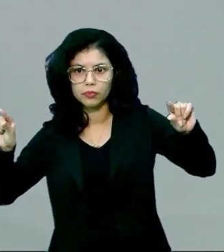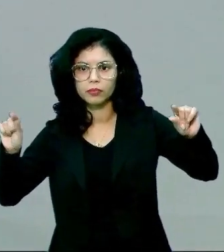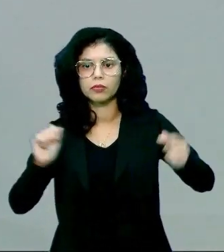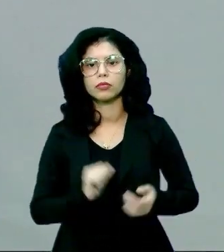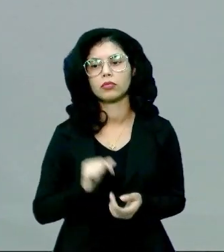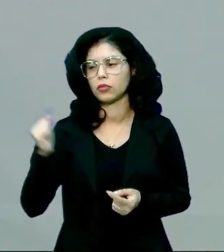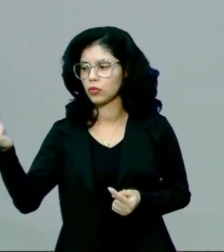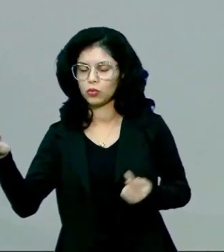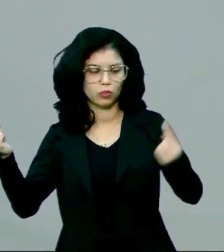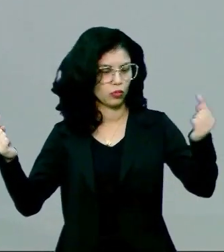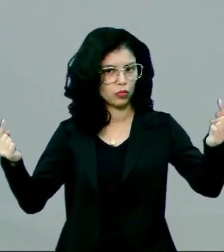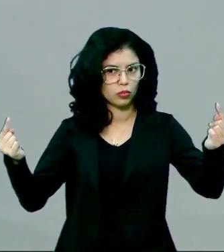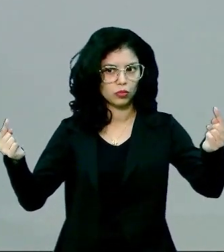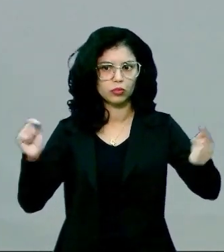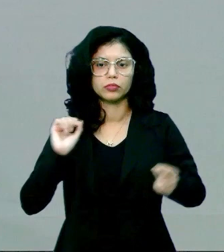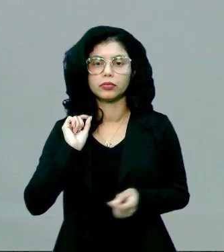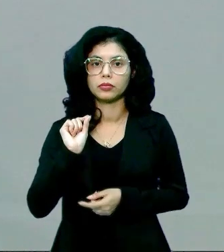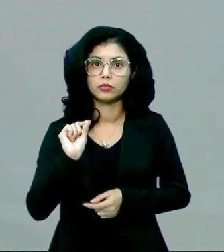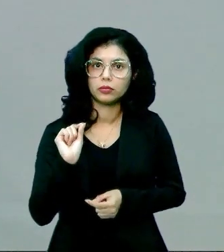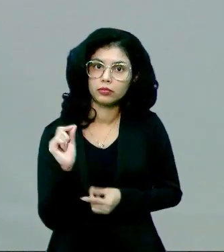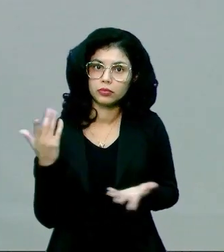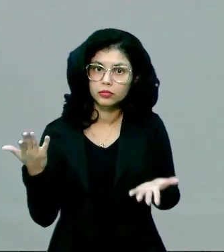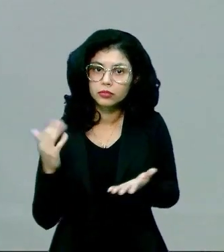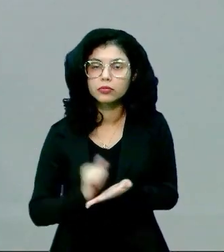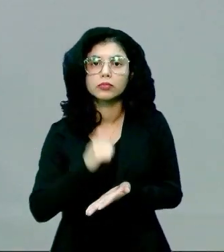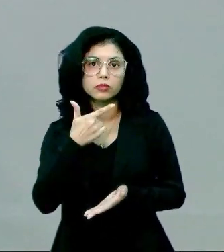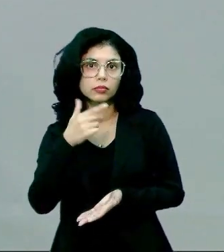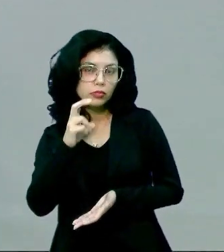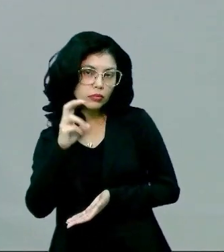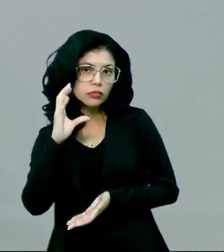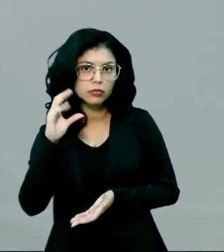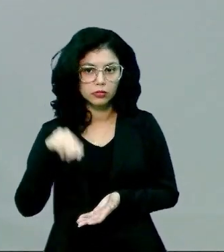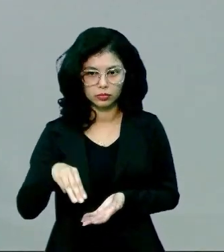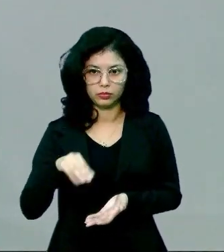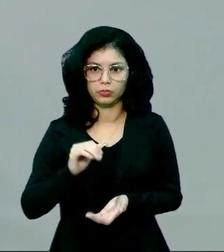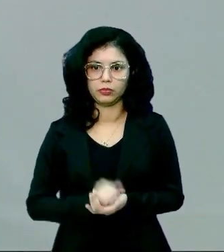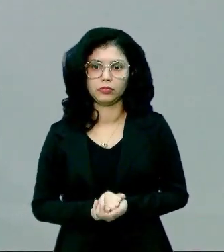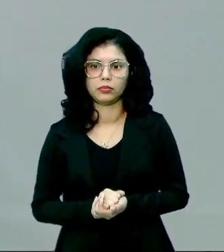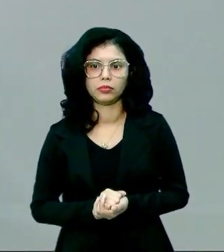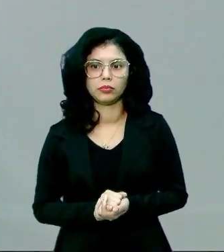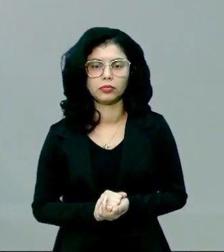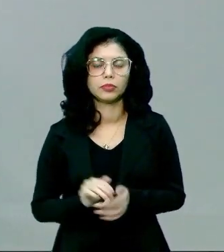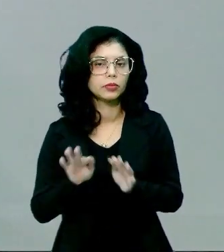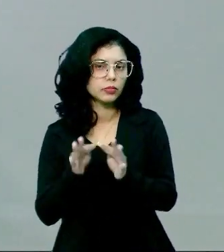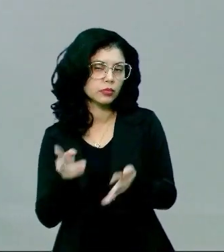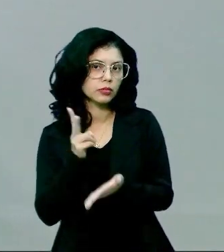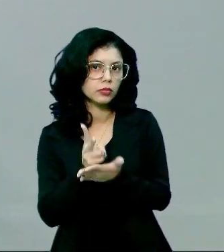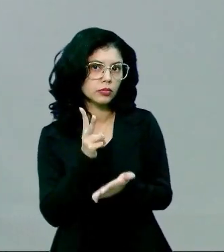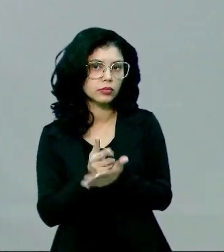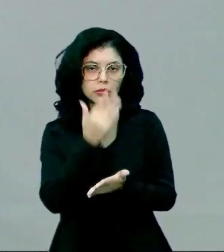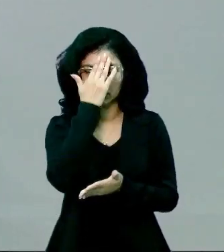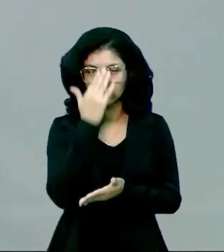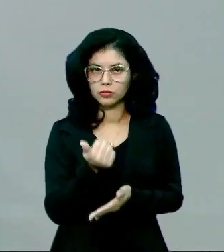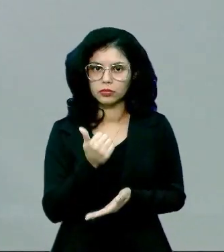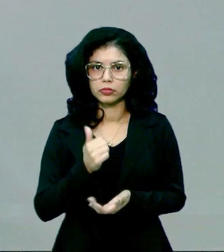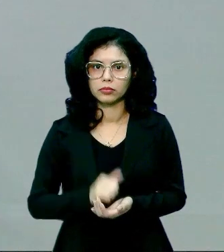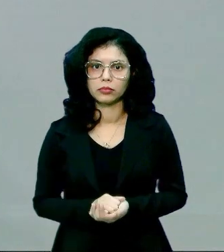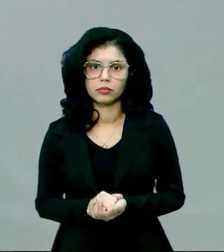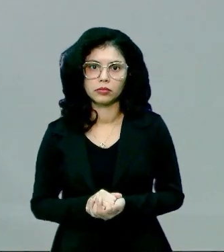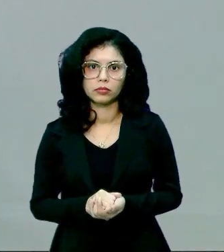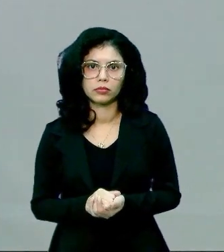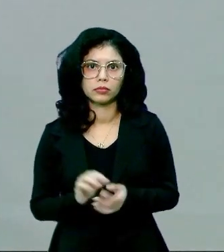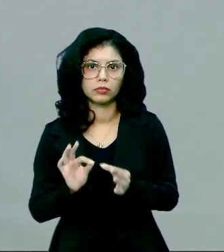um ponto a outro. E aí tem 25 centímetros. Sempre dá para a gente saber